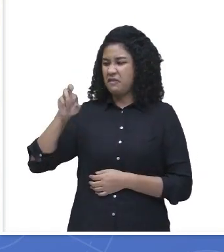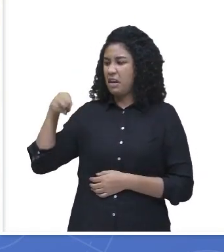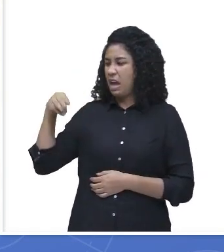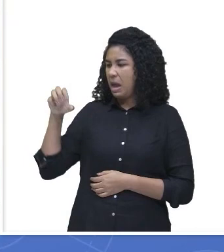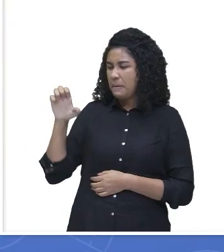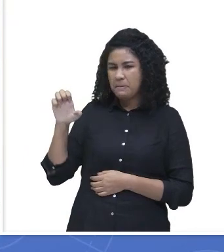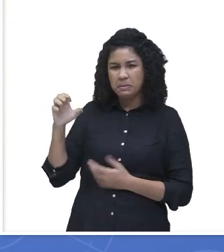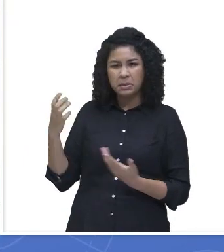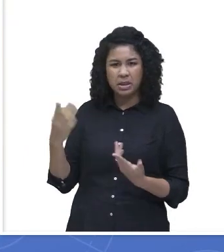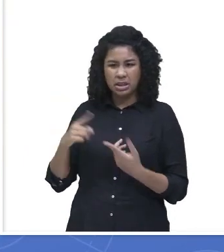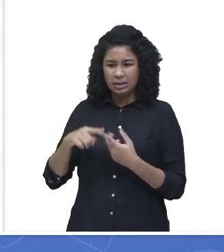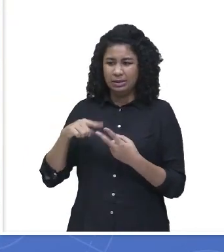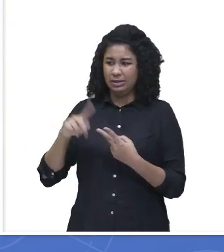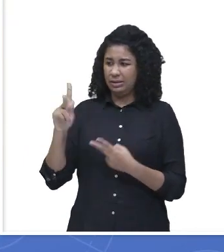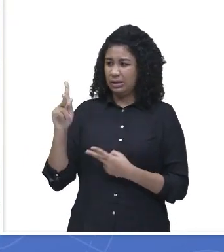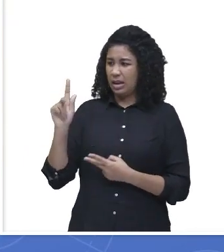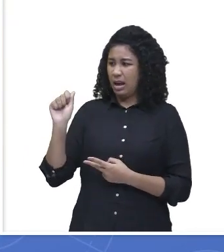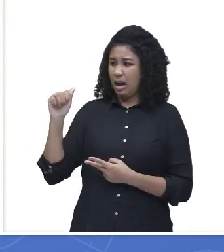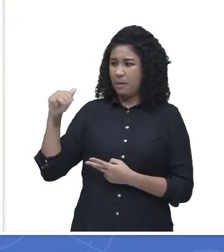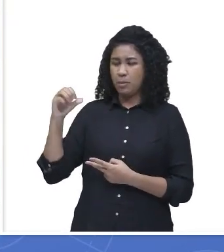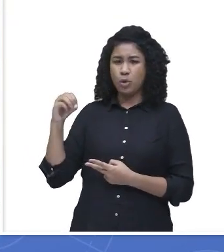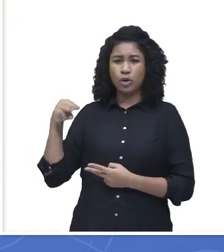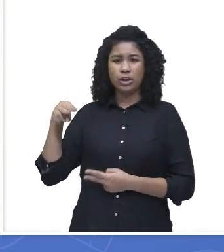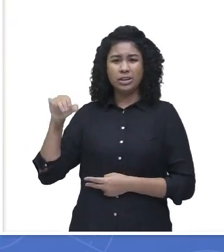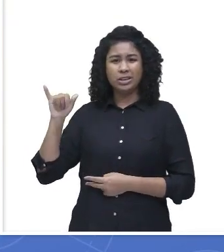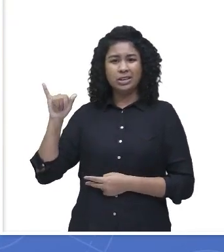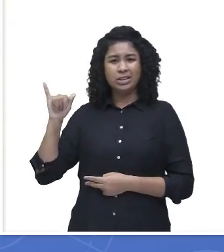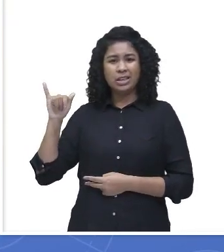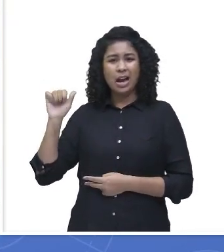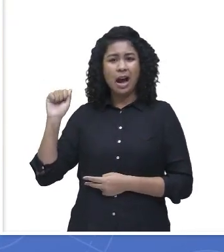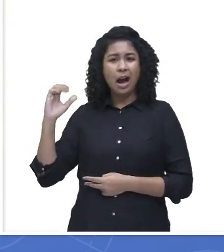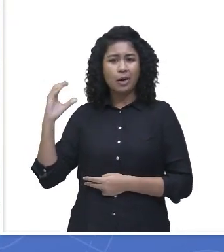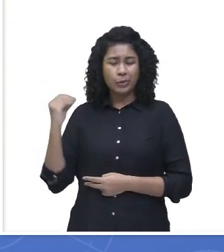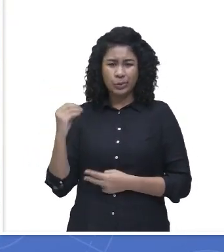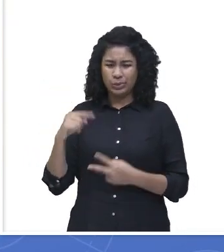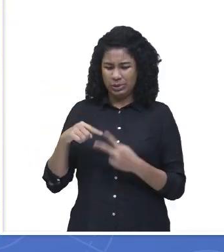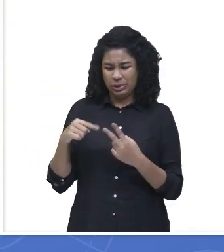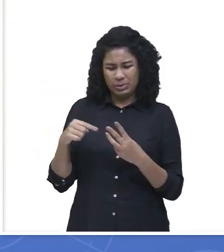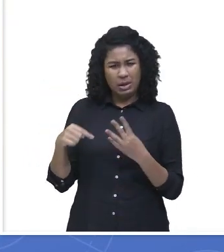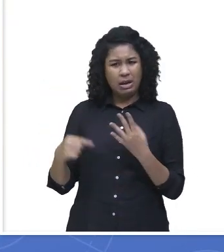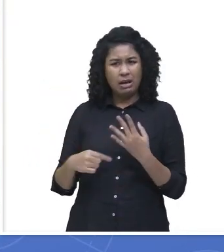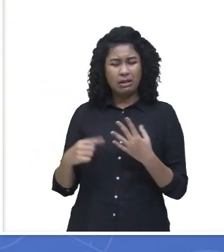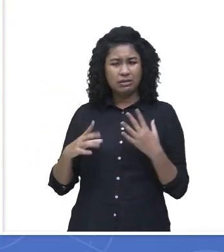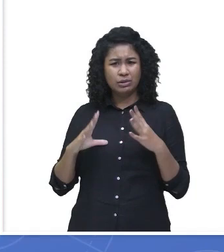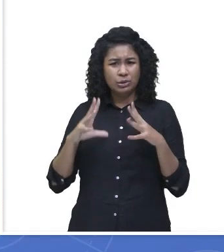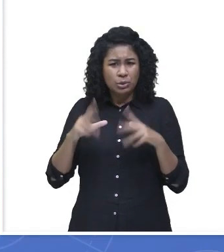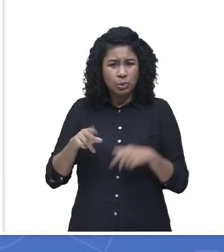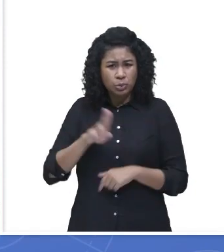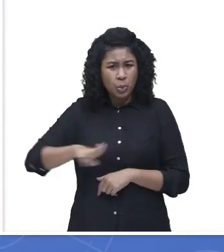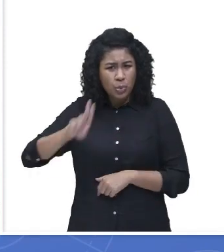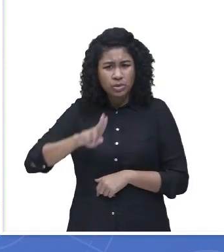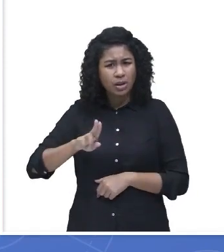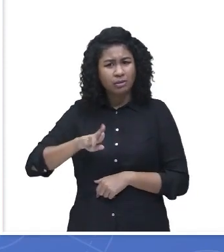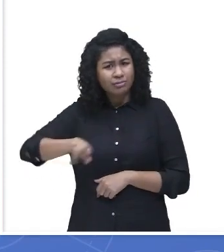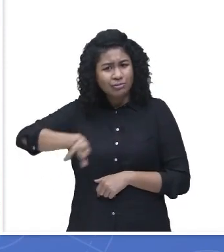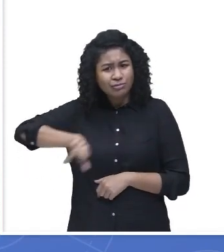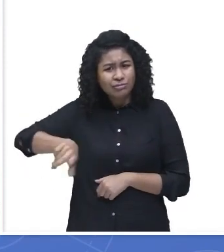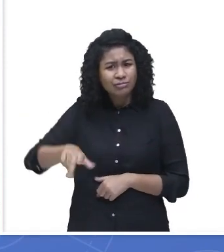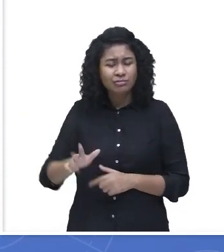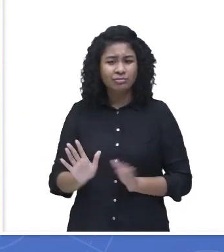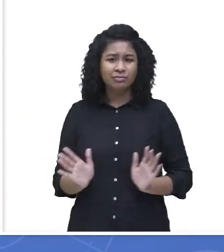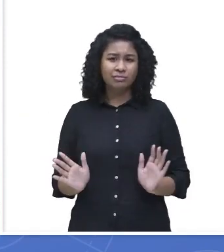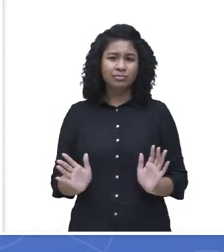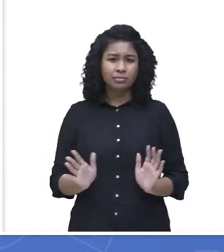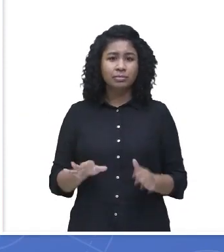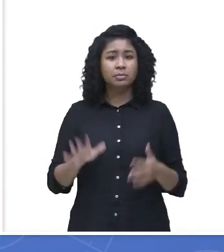carnificina, amoníaco, hipocondríaco não eram termos comuns naquele período se utilizar em um poema. E o nosso autor